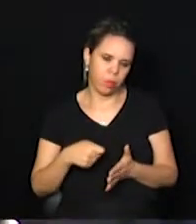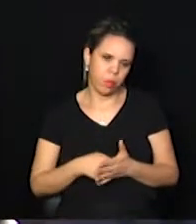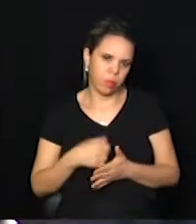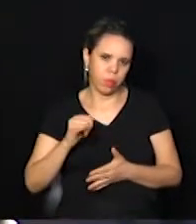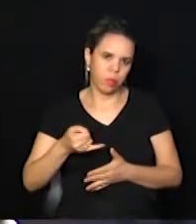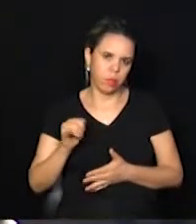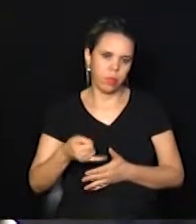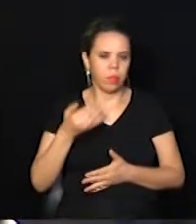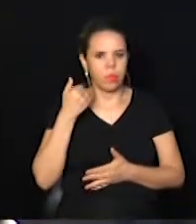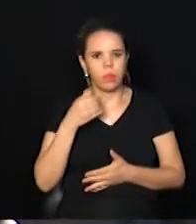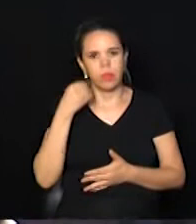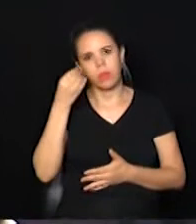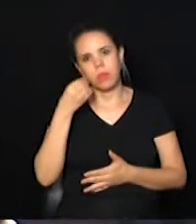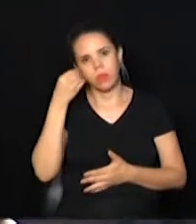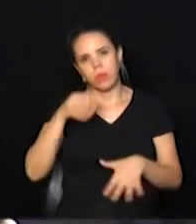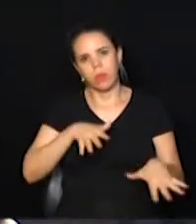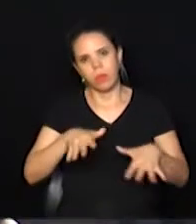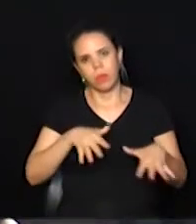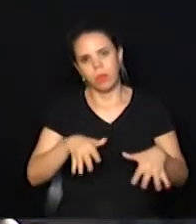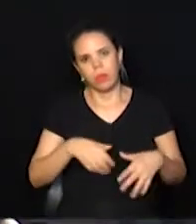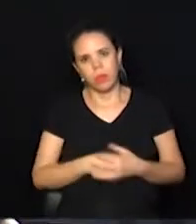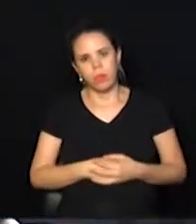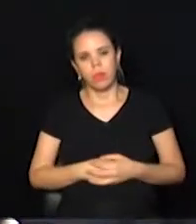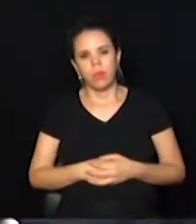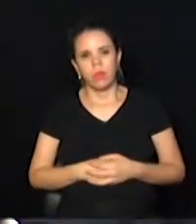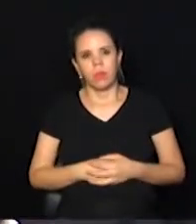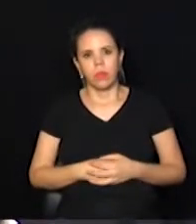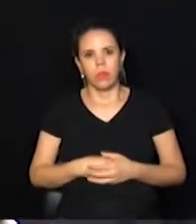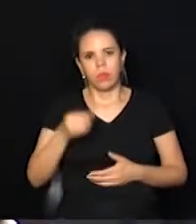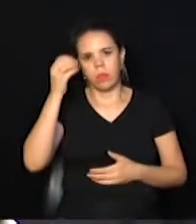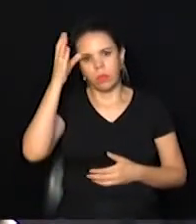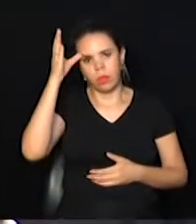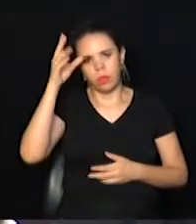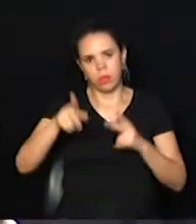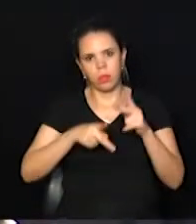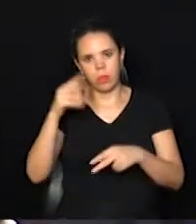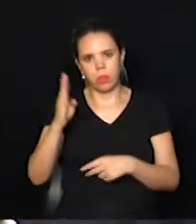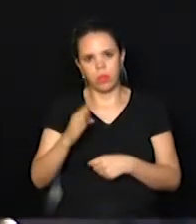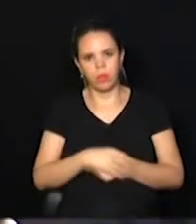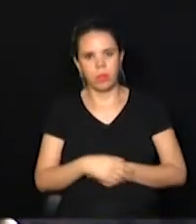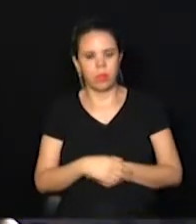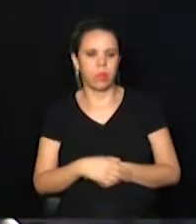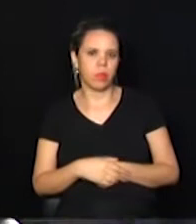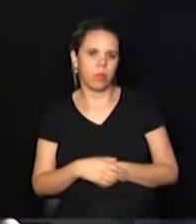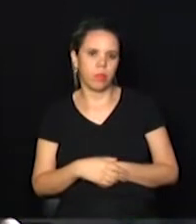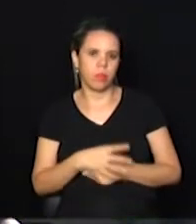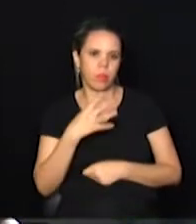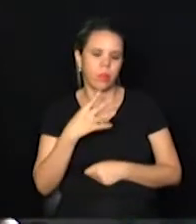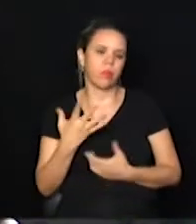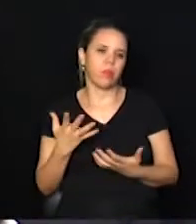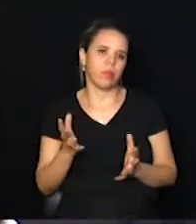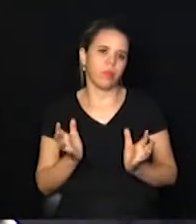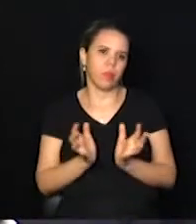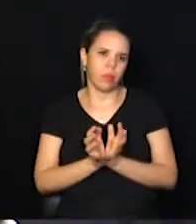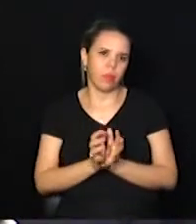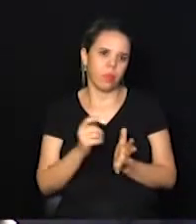aproveitar do conhecimento do movimento social, da riqueza, da diversidade do povo brasileiro, aproveitar do conhecimento da academia e